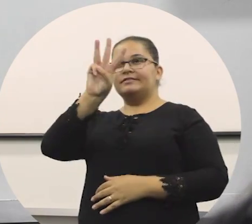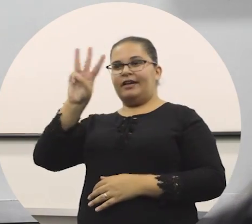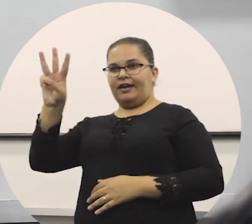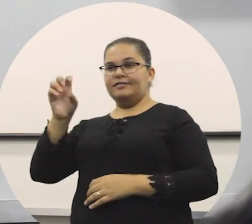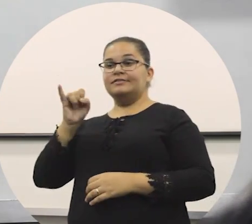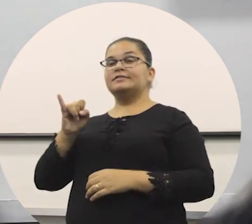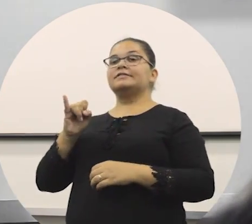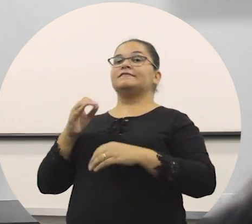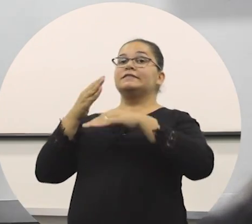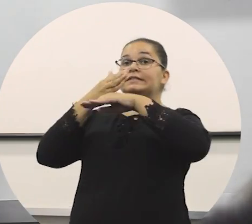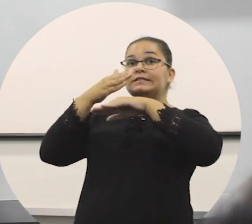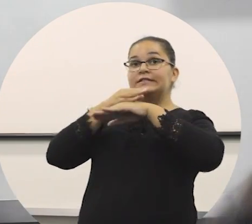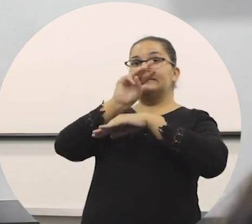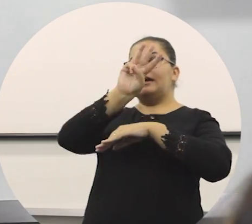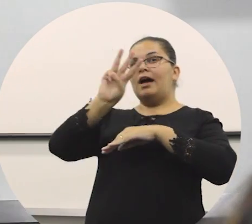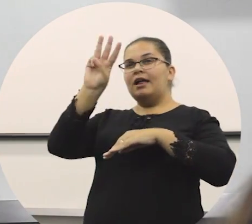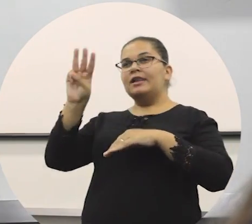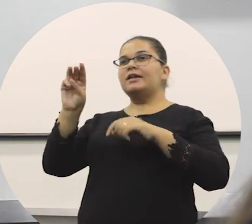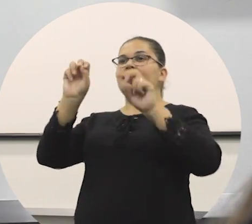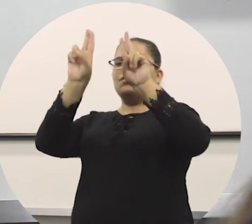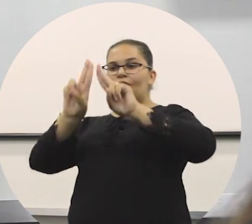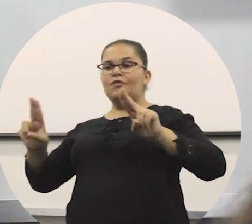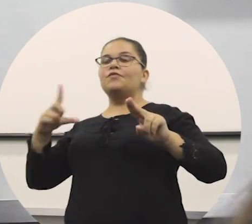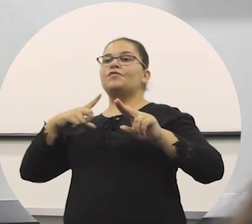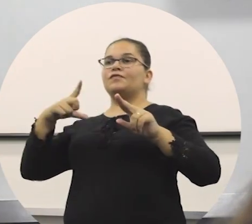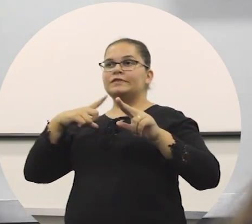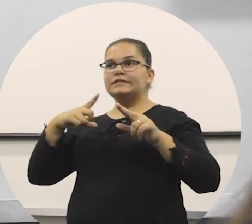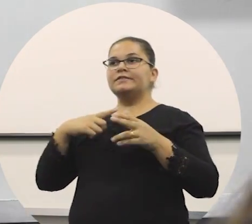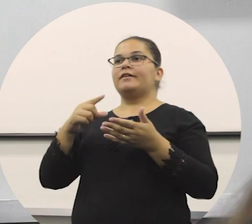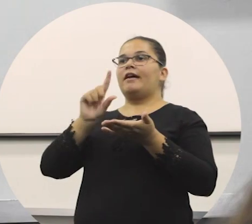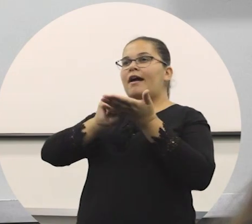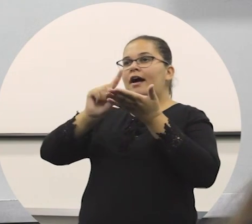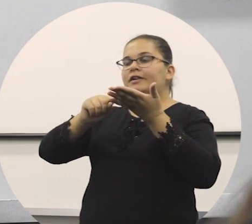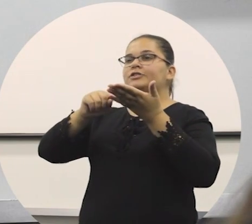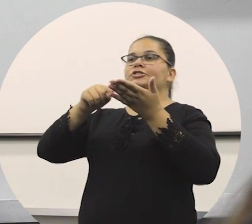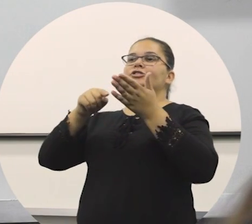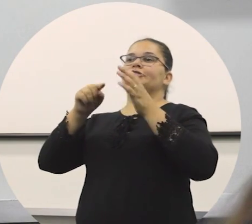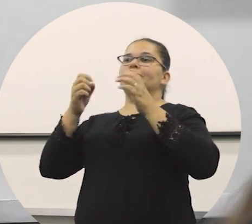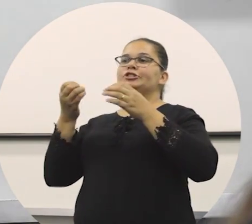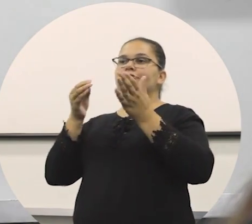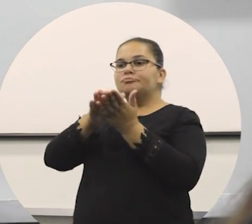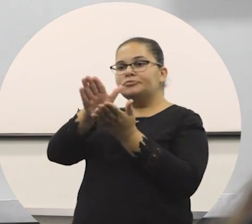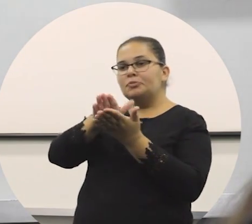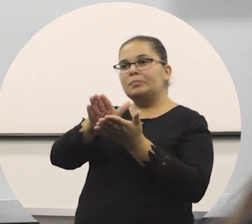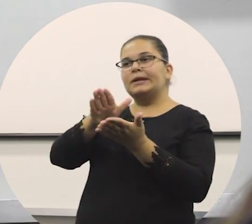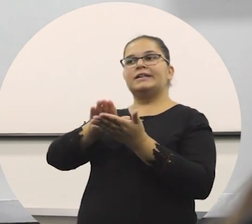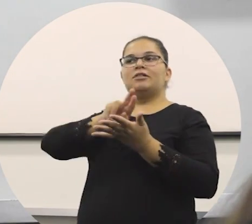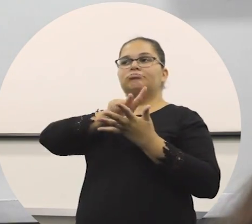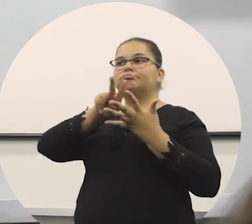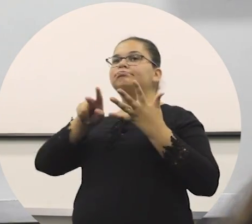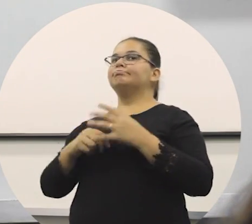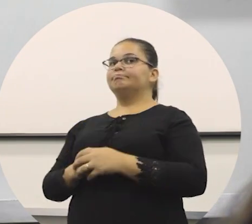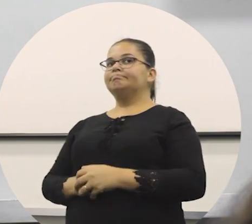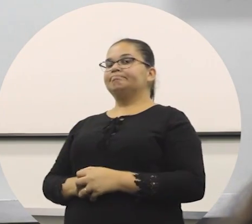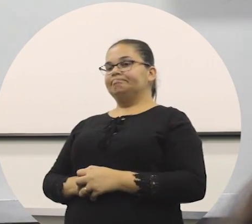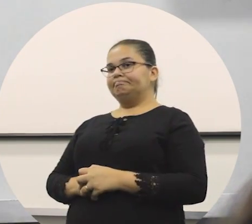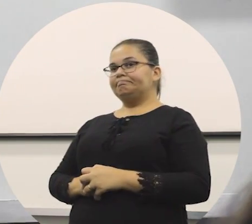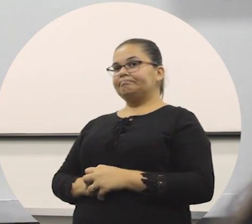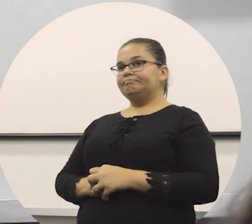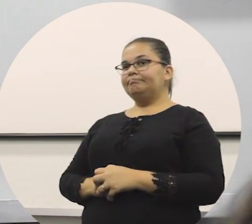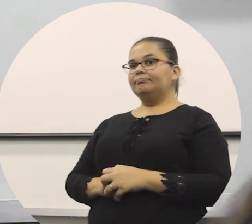entrar no site da UFSC, tem lá o link desse projeto com as publicações. Você vai conseguir achar bastante coisa lá. Antes do esquema que